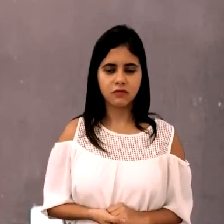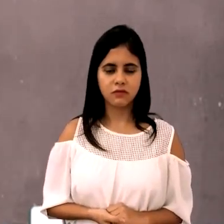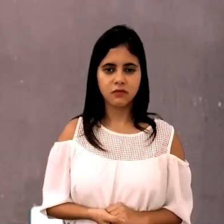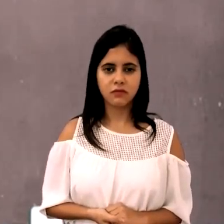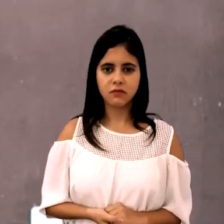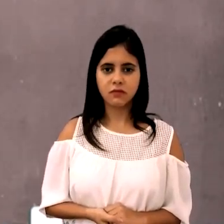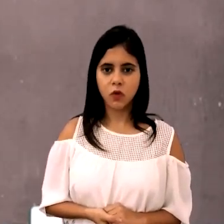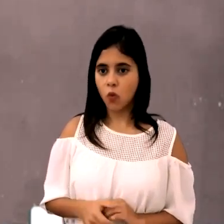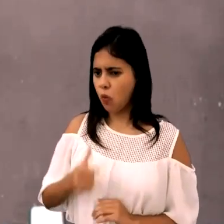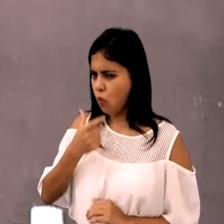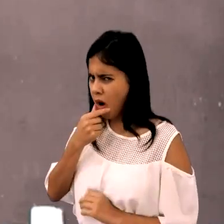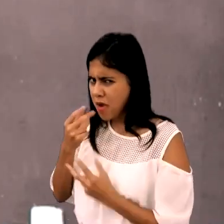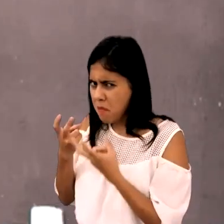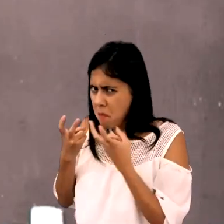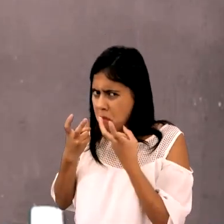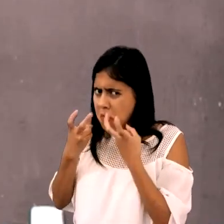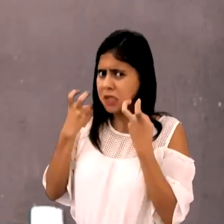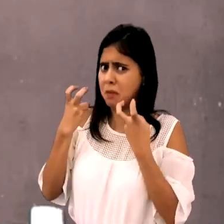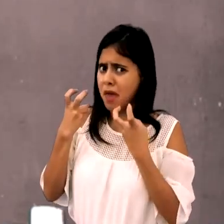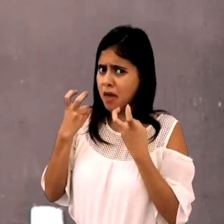Não deixe que ele perceba,